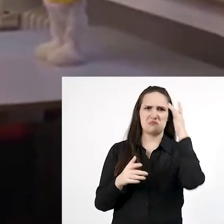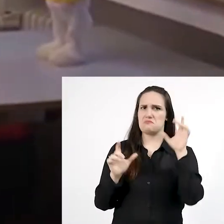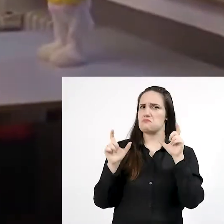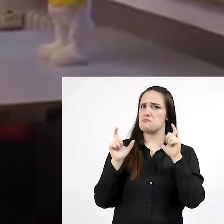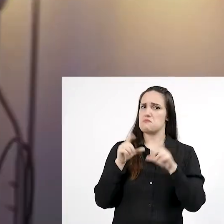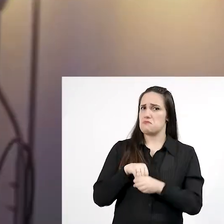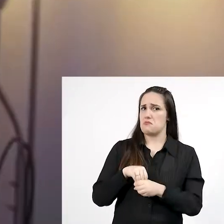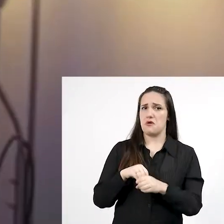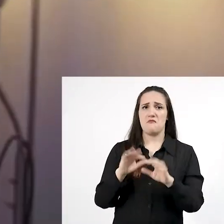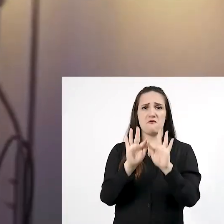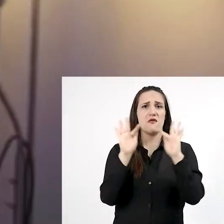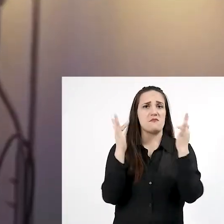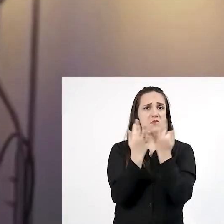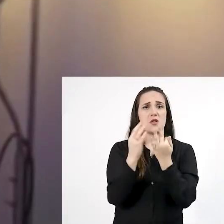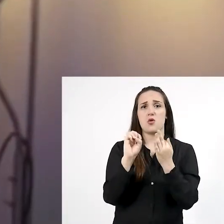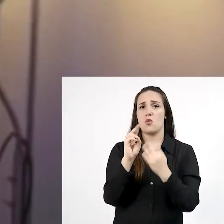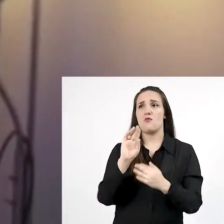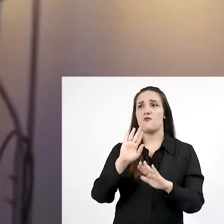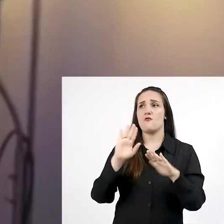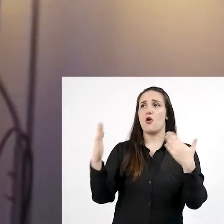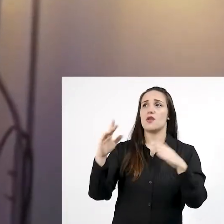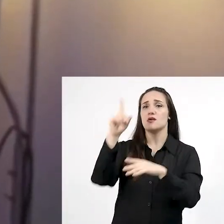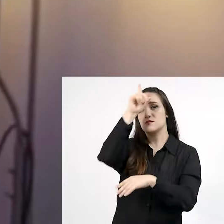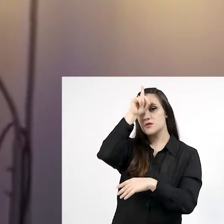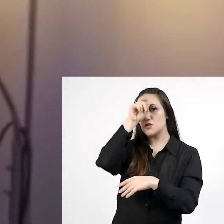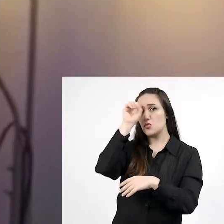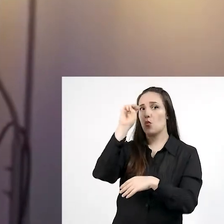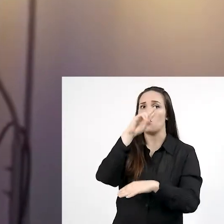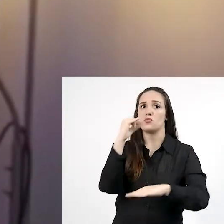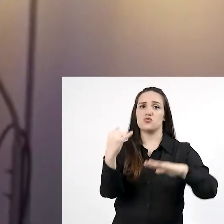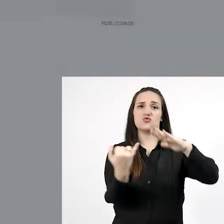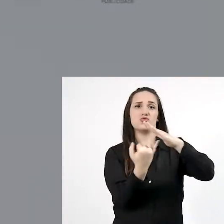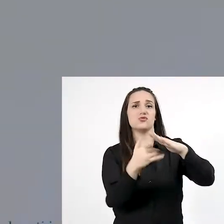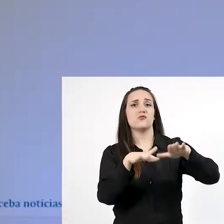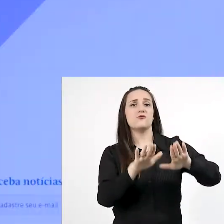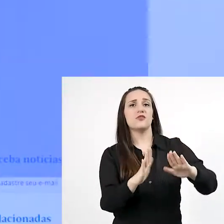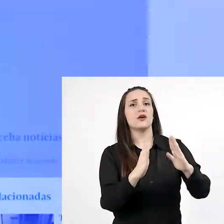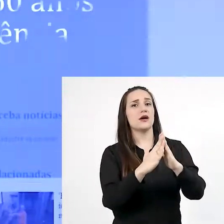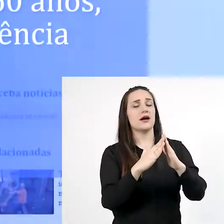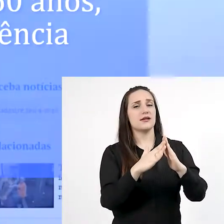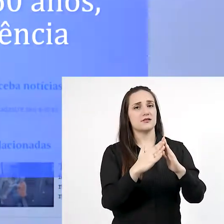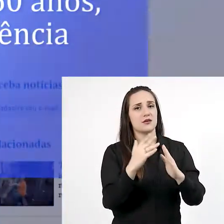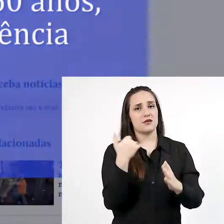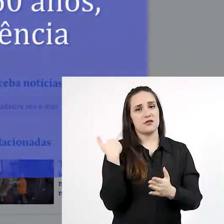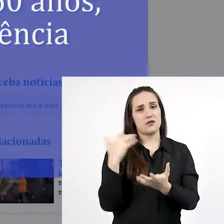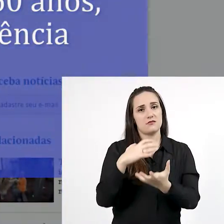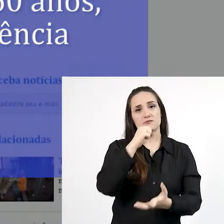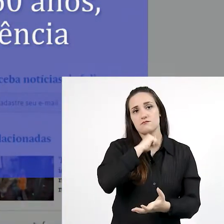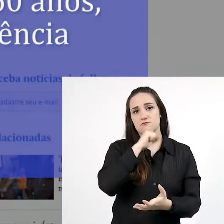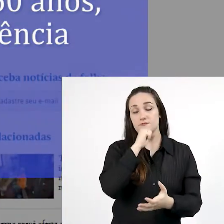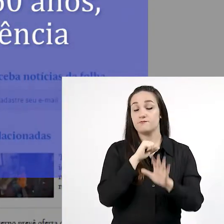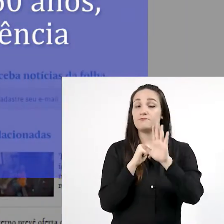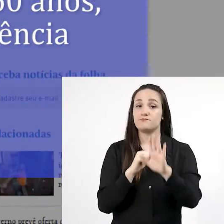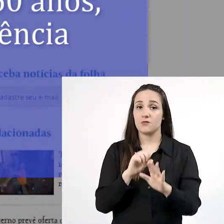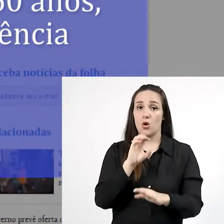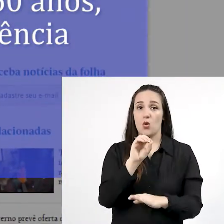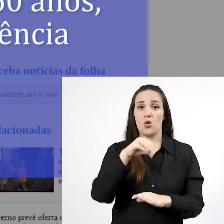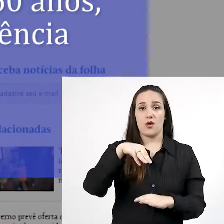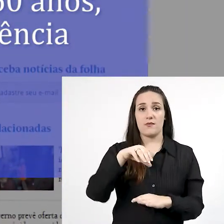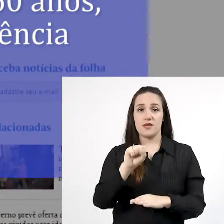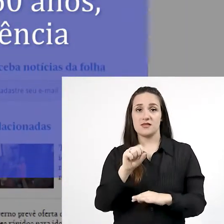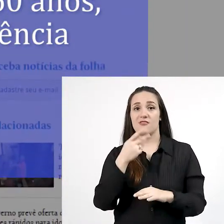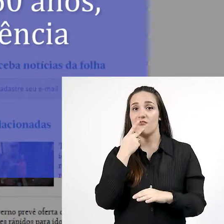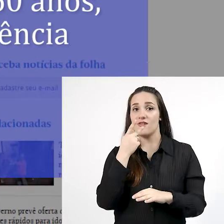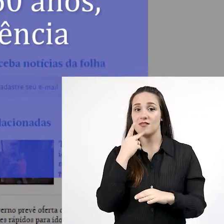dinâmica familiar ou em um hospital ou instituição de longa permanência. De acordo com a Organização Mundial da Saúde, de cada